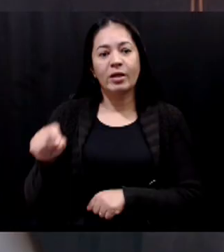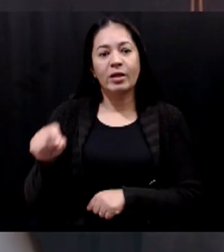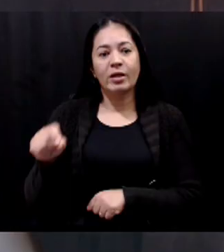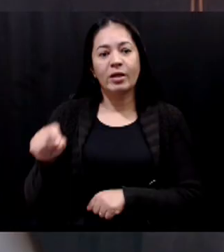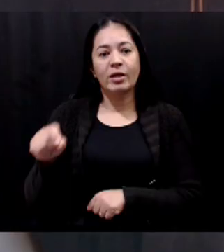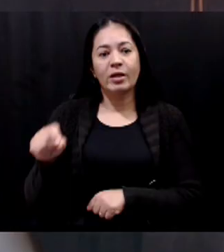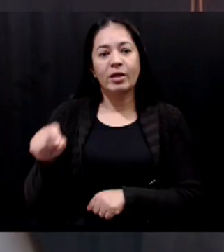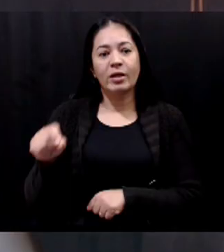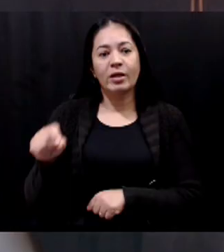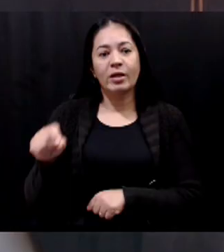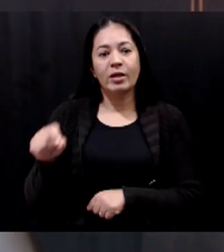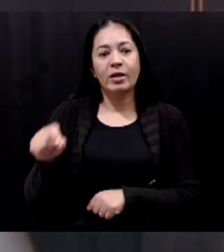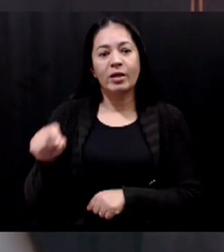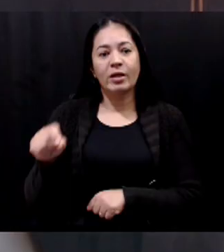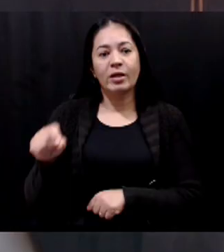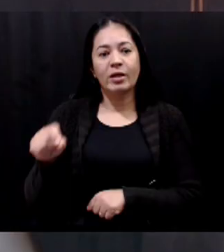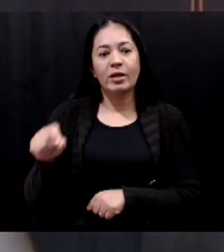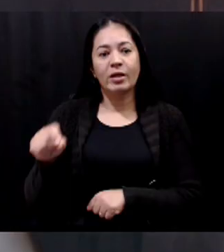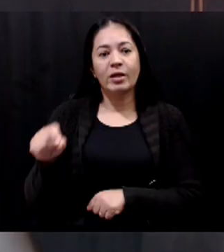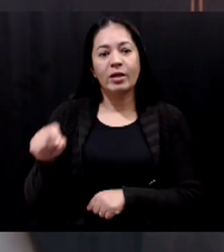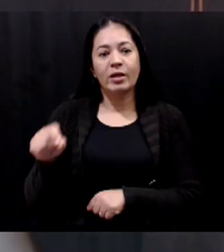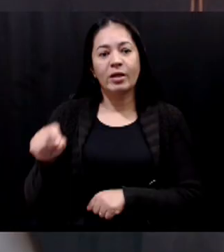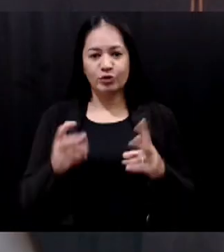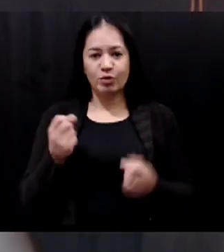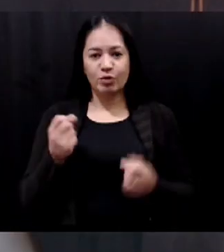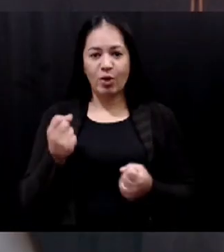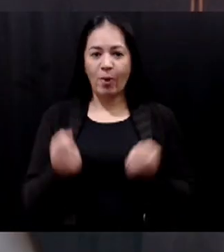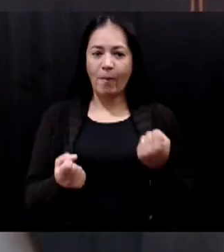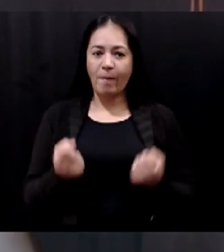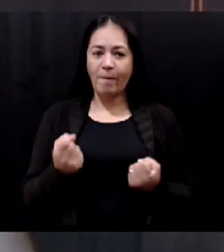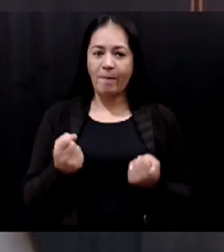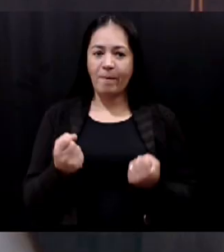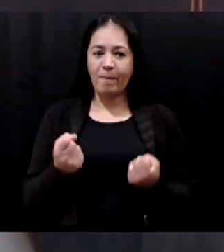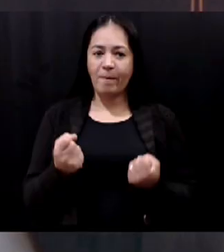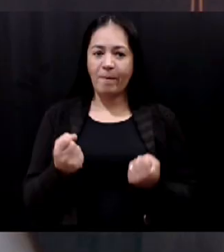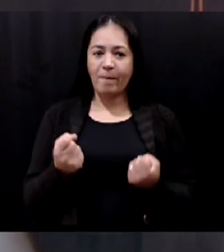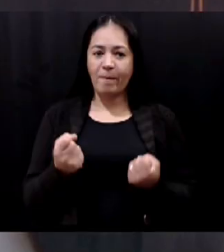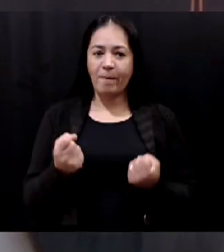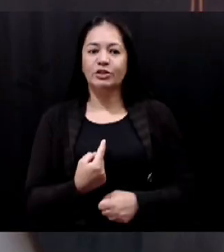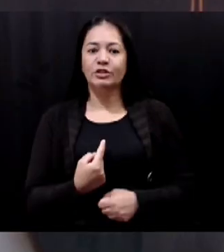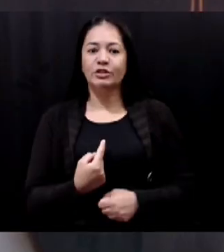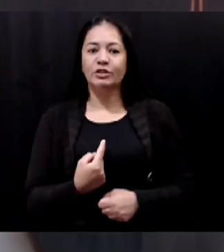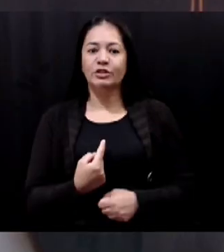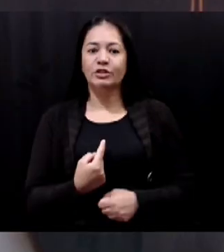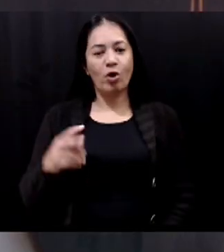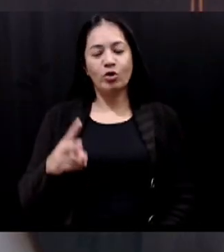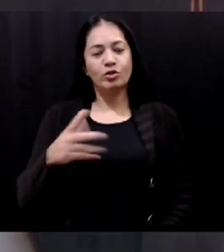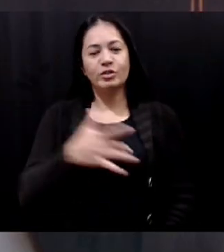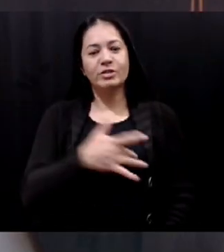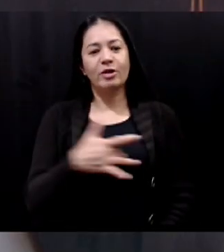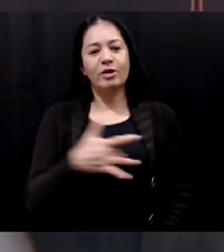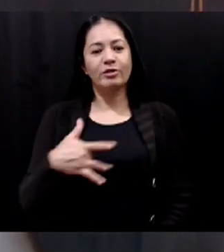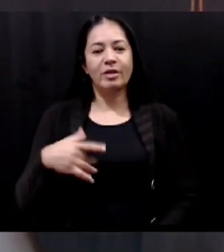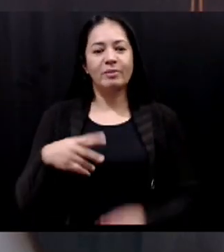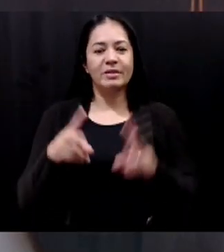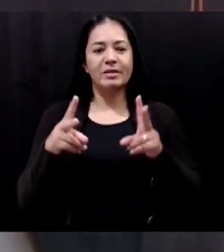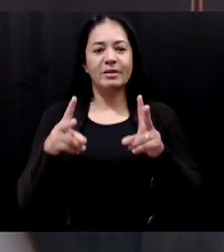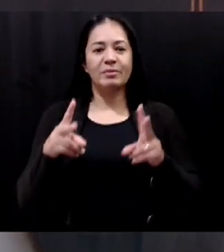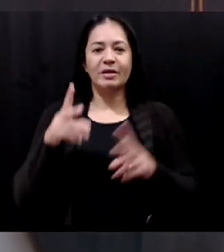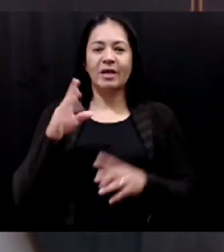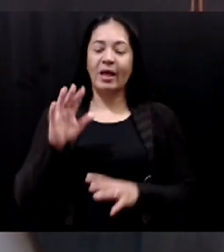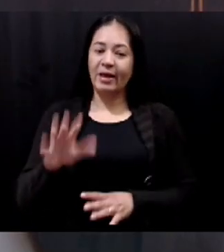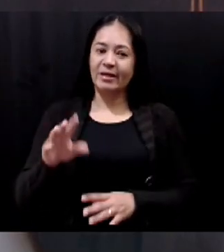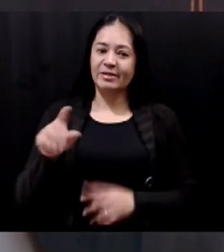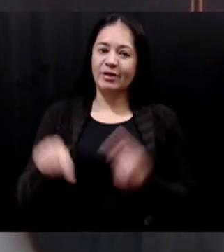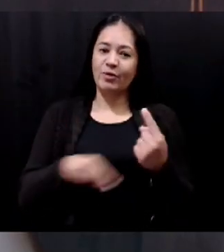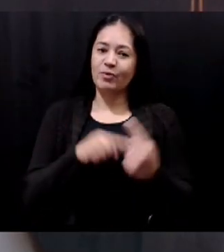ideal é que a gente fique magra e saudável para sempre com a dieta. Então, essa é a ideia. Então, trabalhar